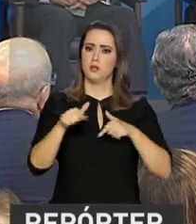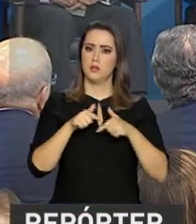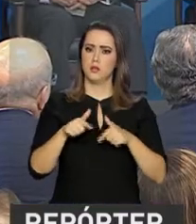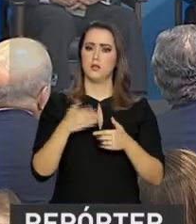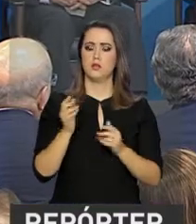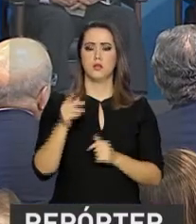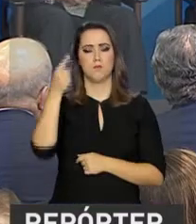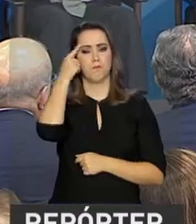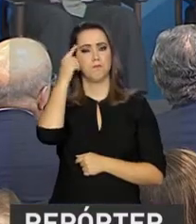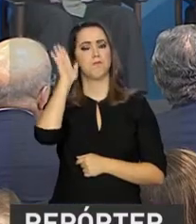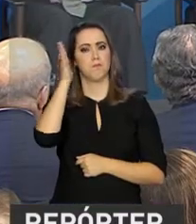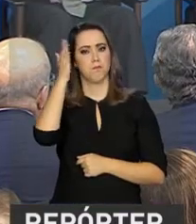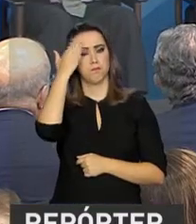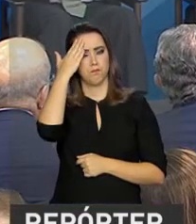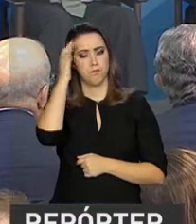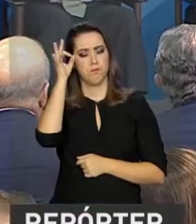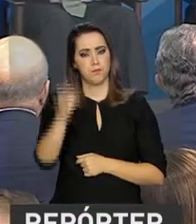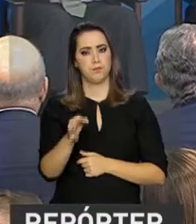consciente disso